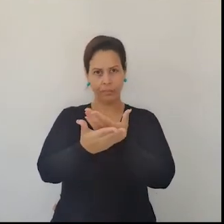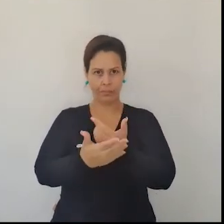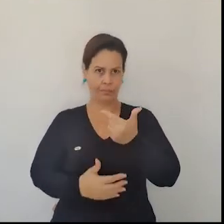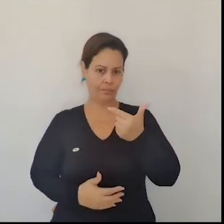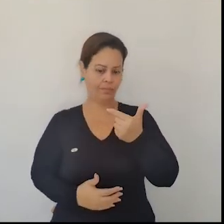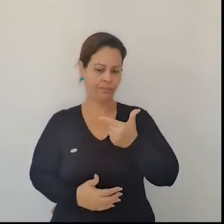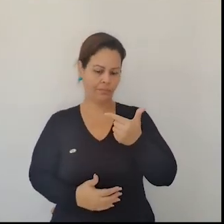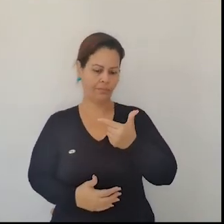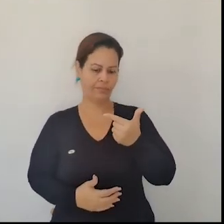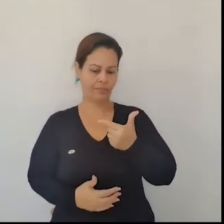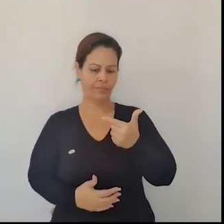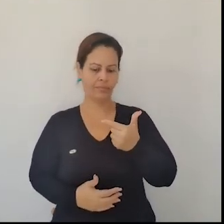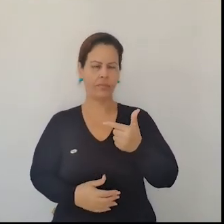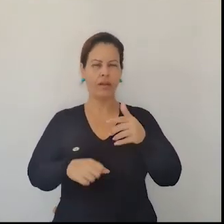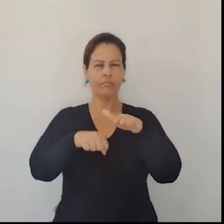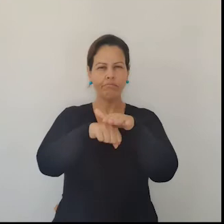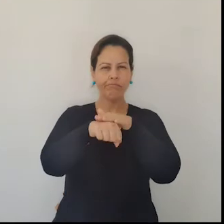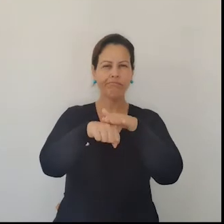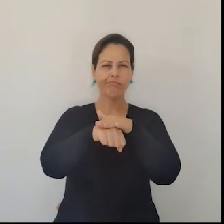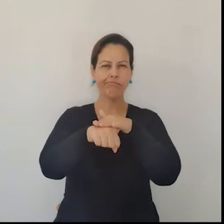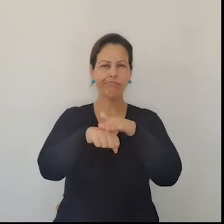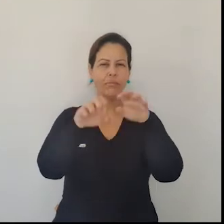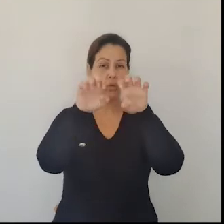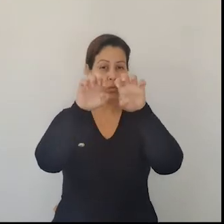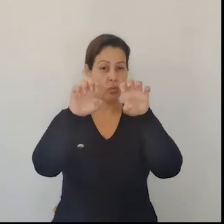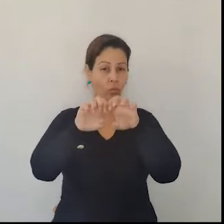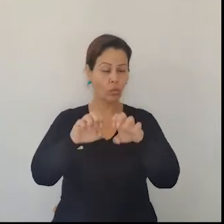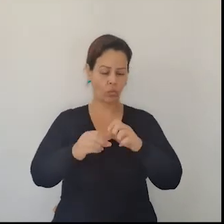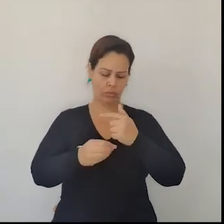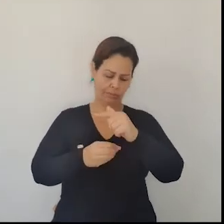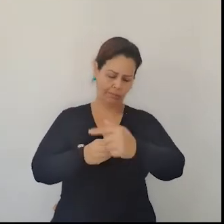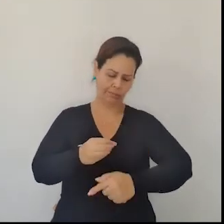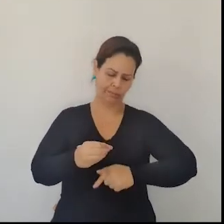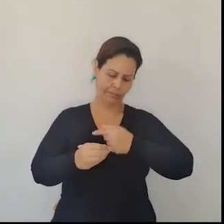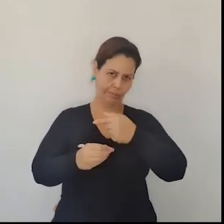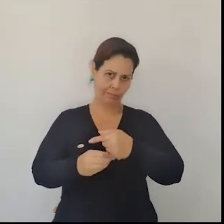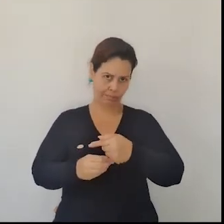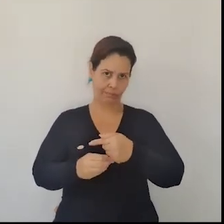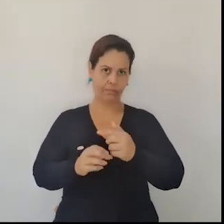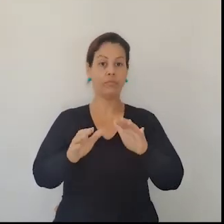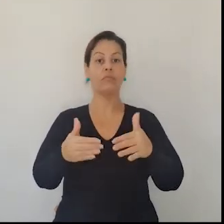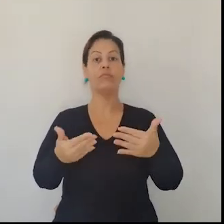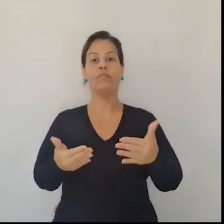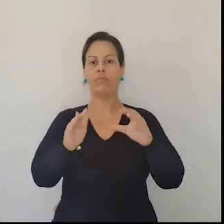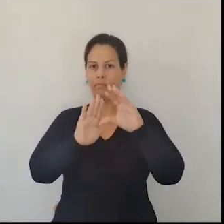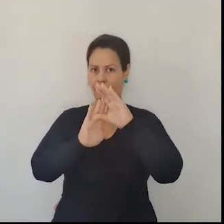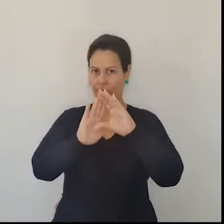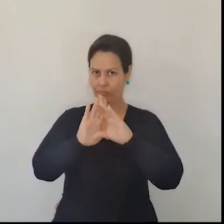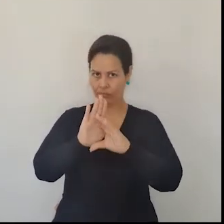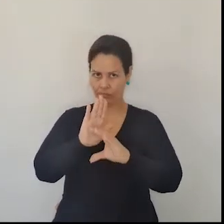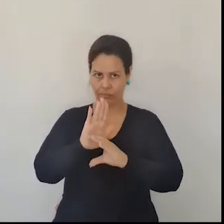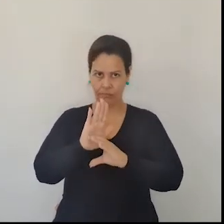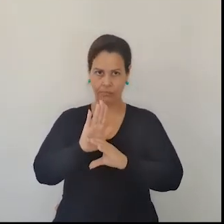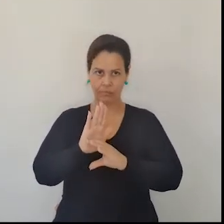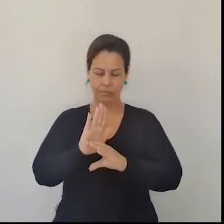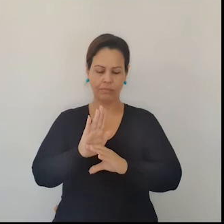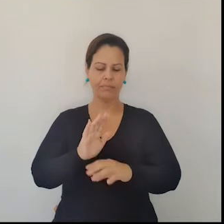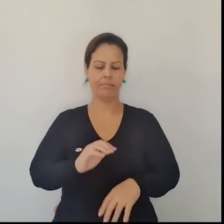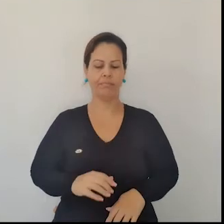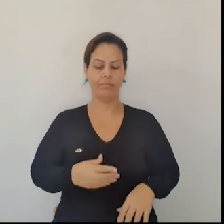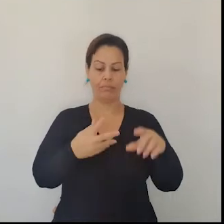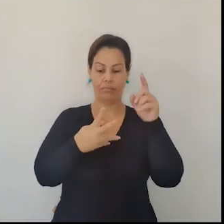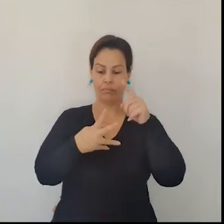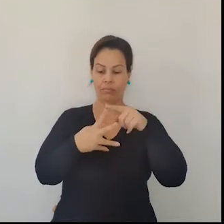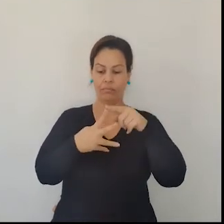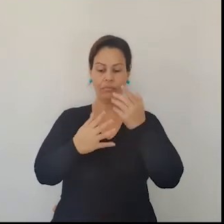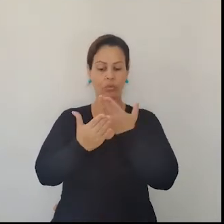Química Geral, ministrada por mim, hoje, na segunda aula, iremos conversar sobre a estrutura